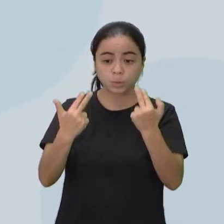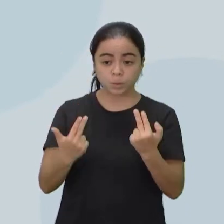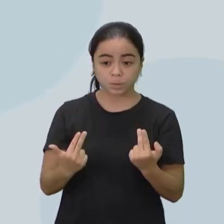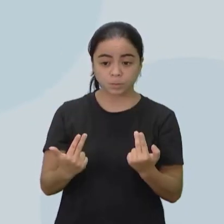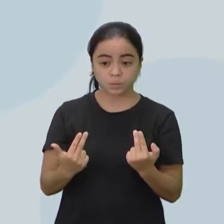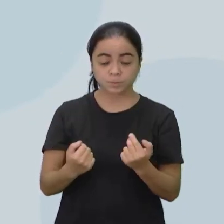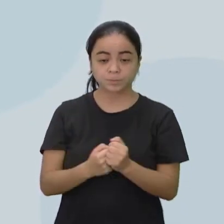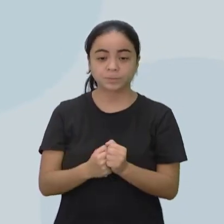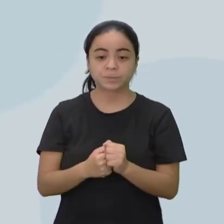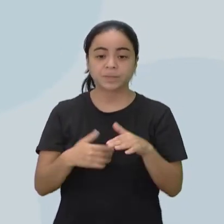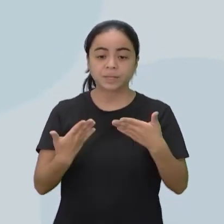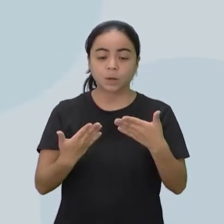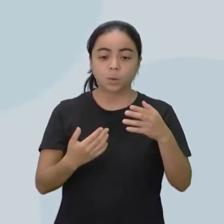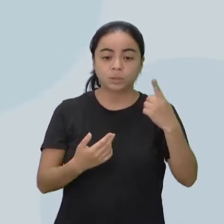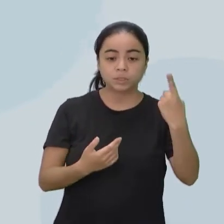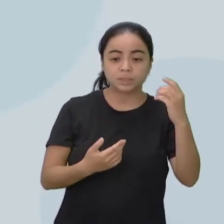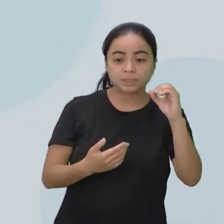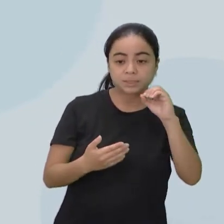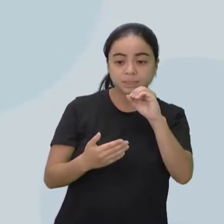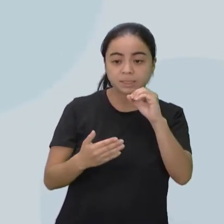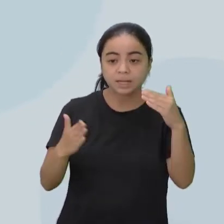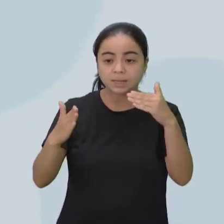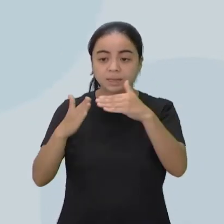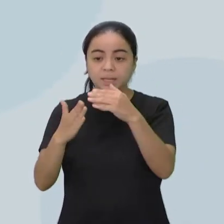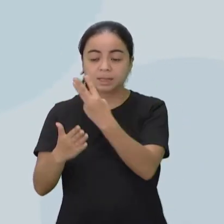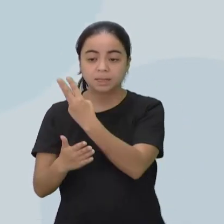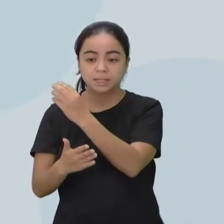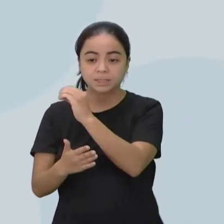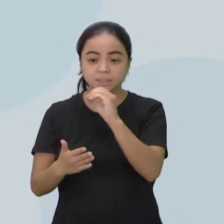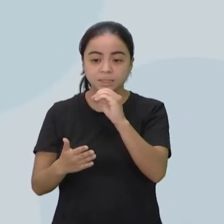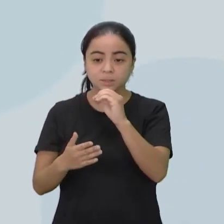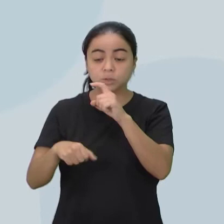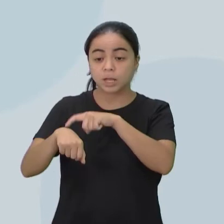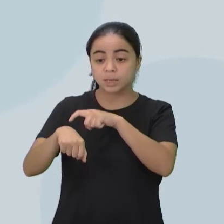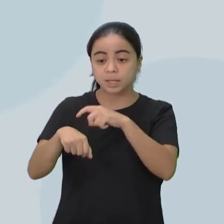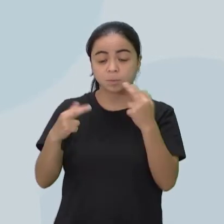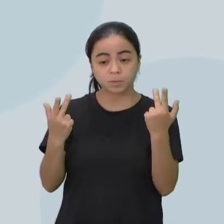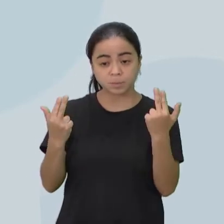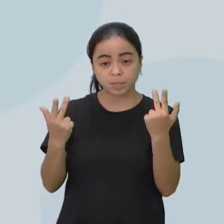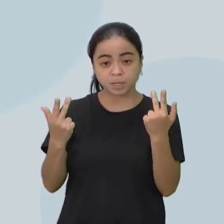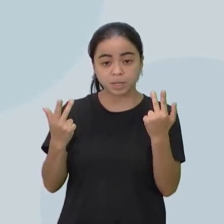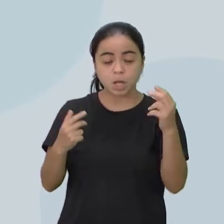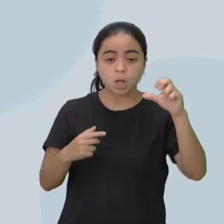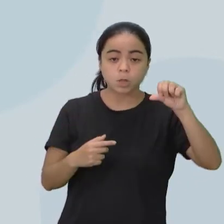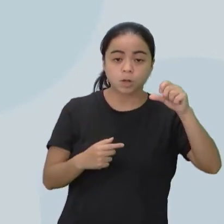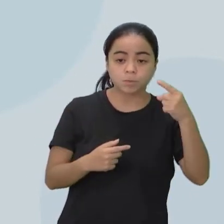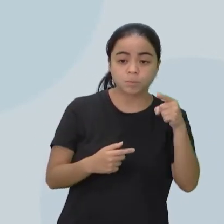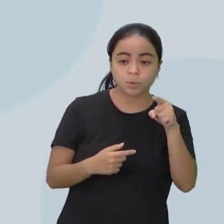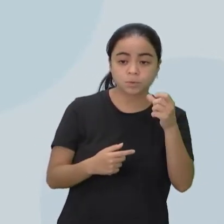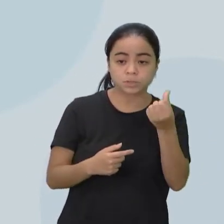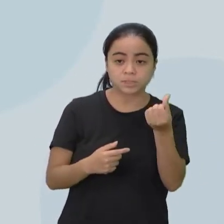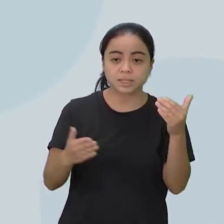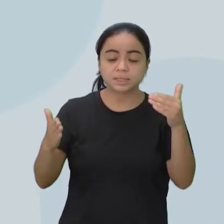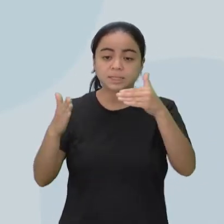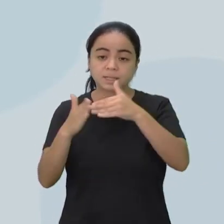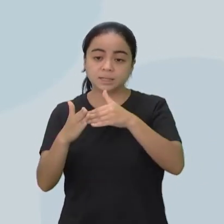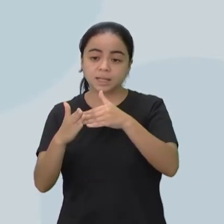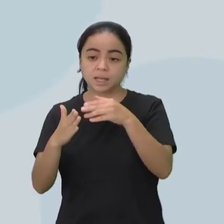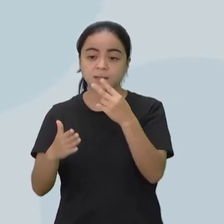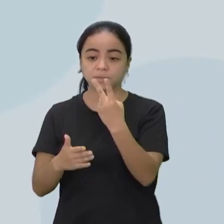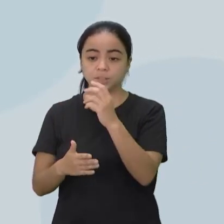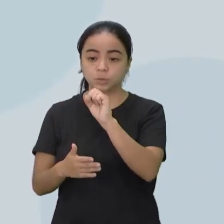né? Você estava no 100 e foi para 300, então o tempo também, ó. Tava do 9,6, tem que usar o tempo lá de